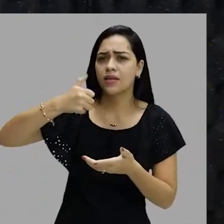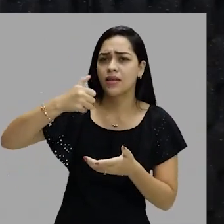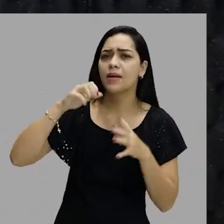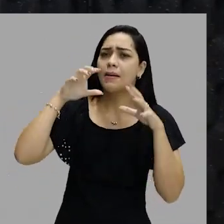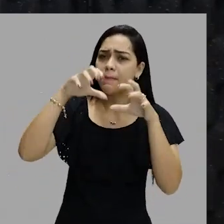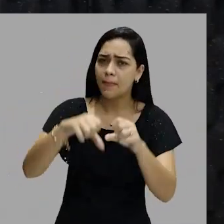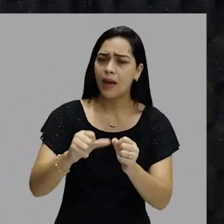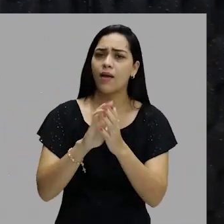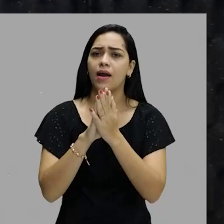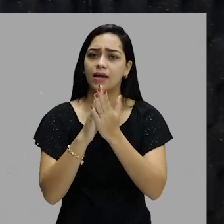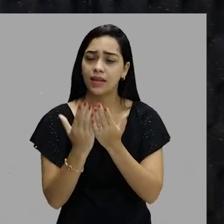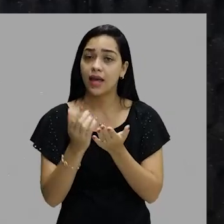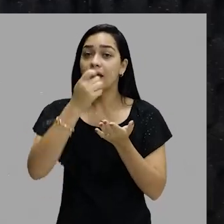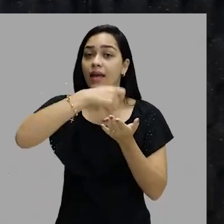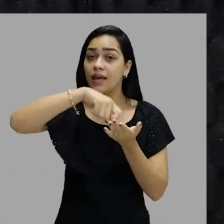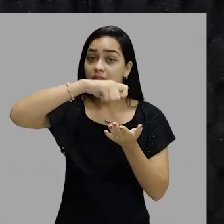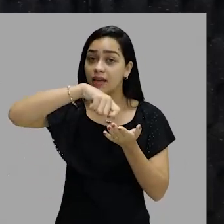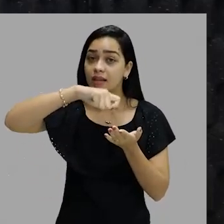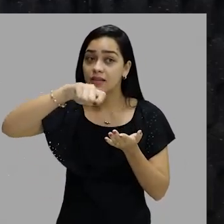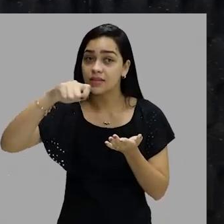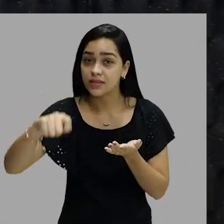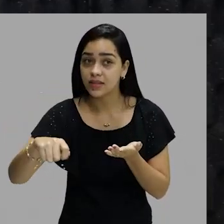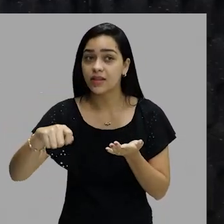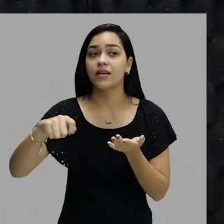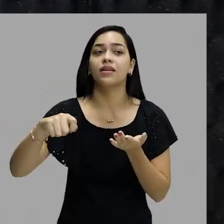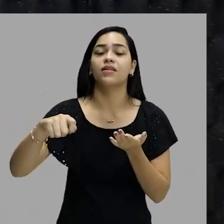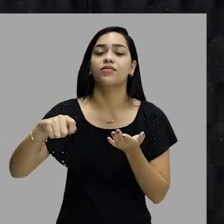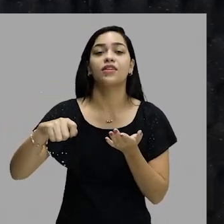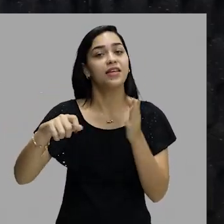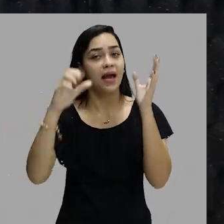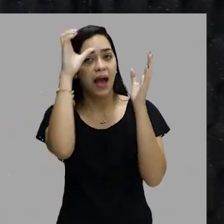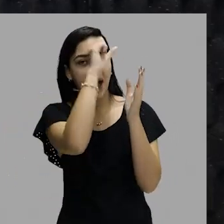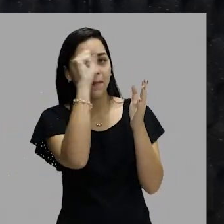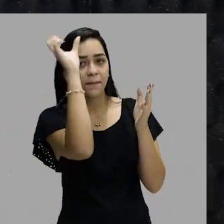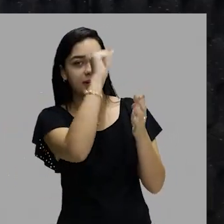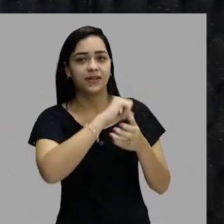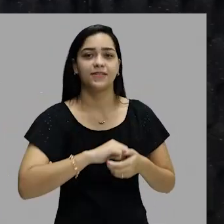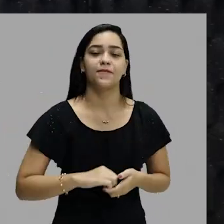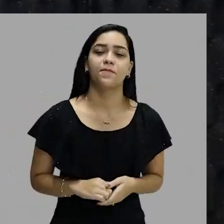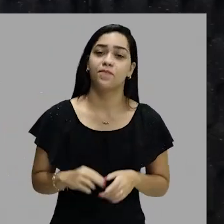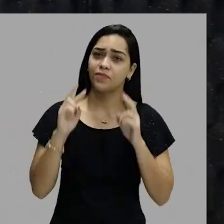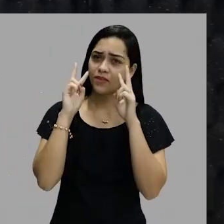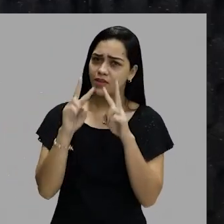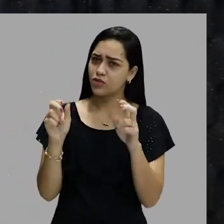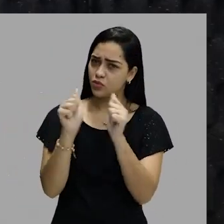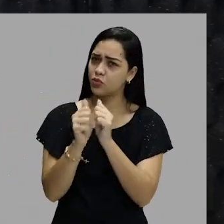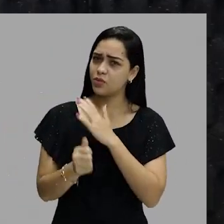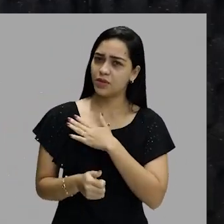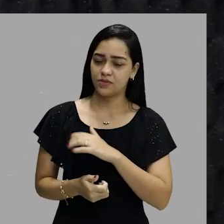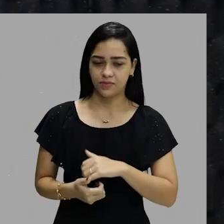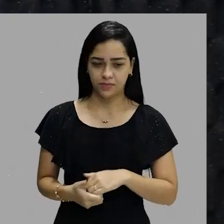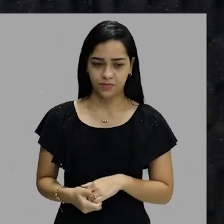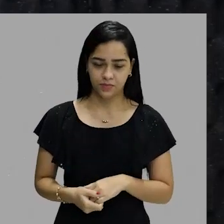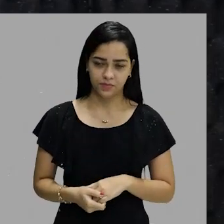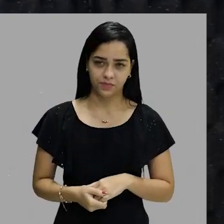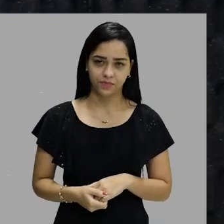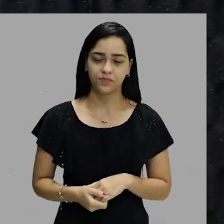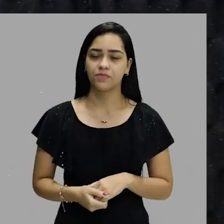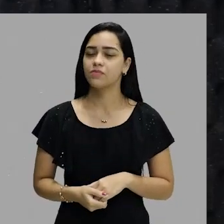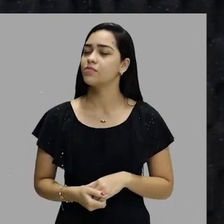um caderno, escreva, risque e rabisque e aprenda. Acompanhe comigo.